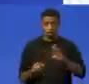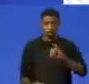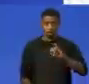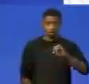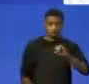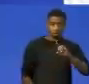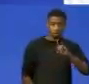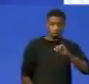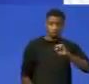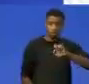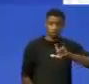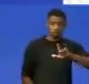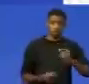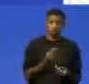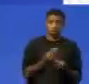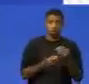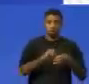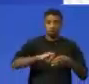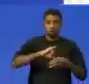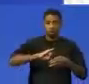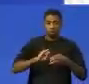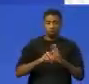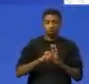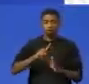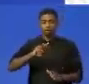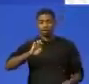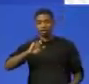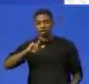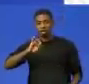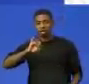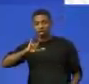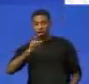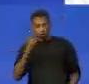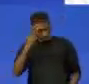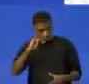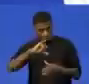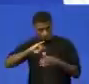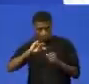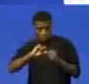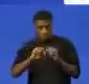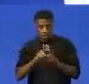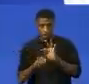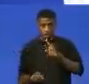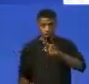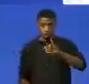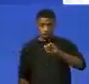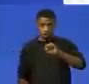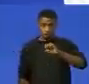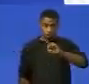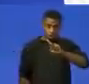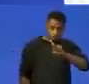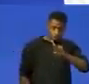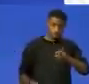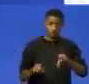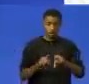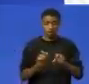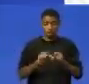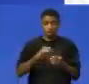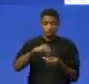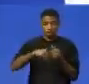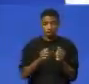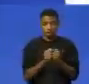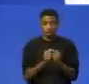biodiesel a partir do óleo vegetal. Então, você tem um óleo vegetal, que são triésteres e cadeias longas, reagindo